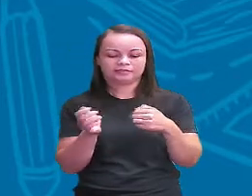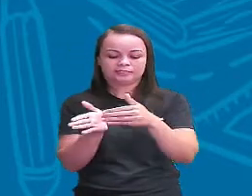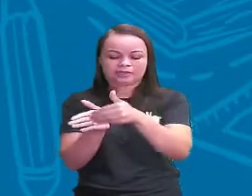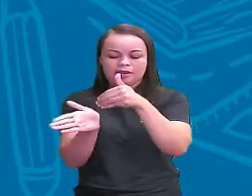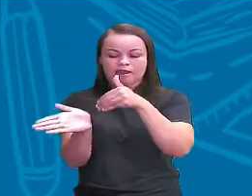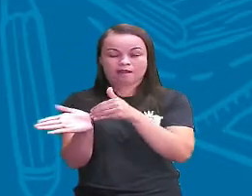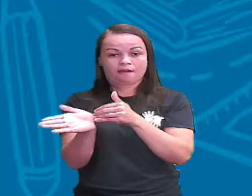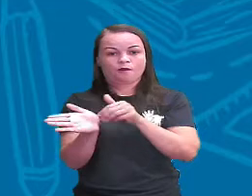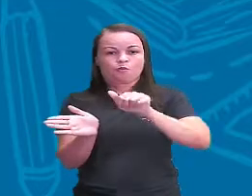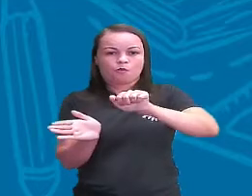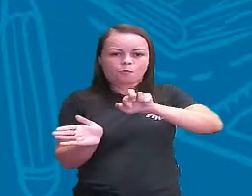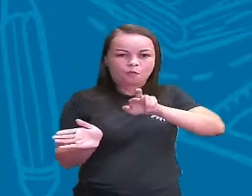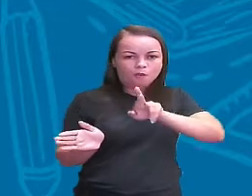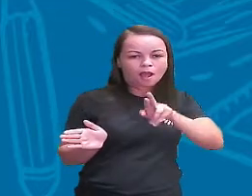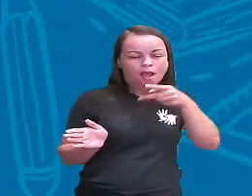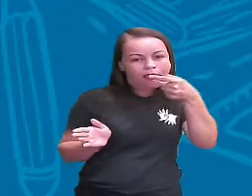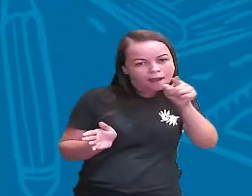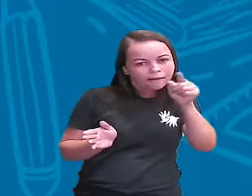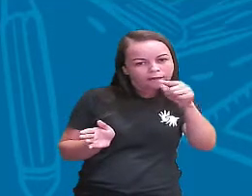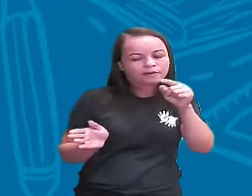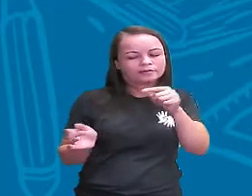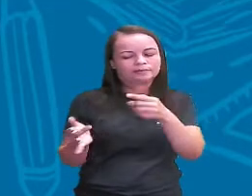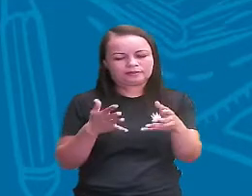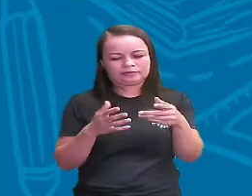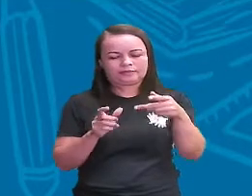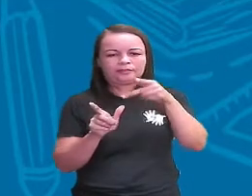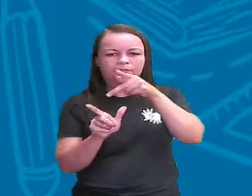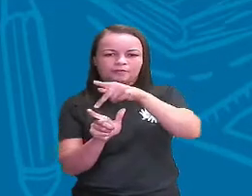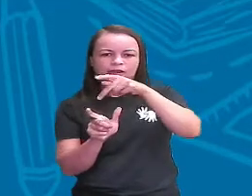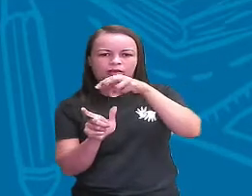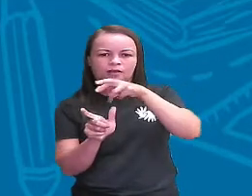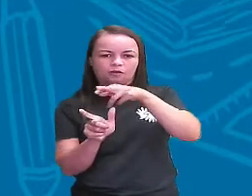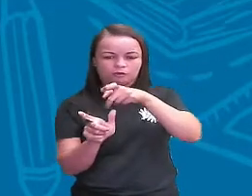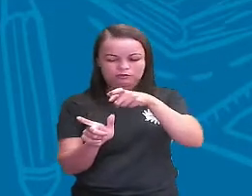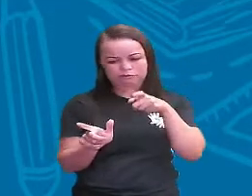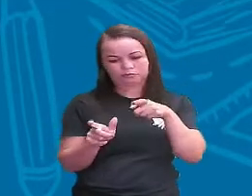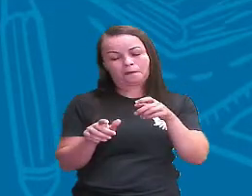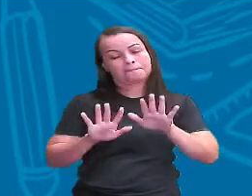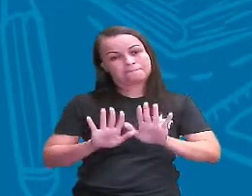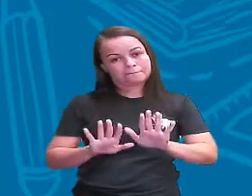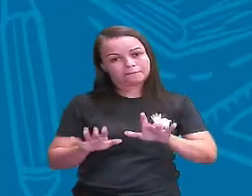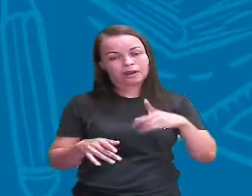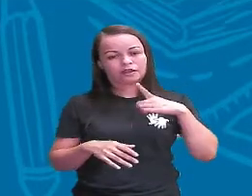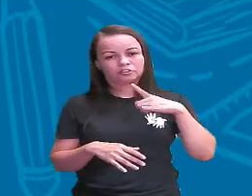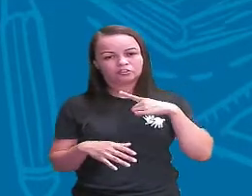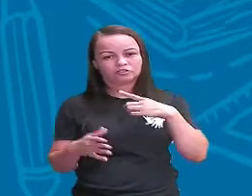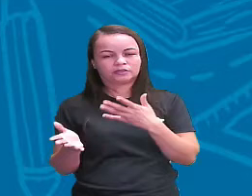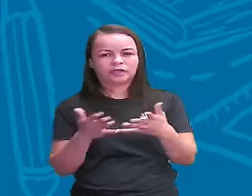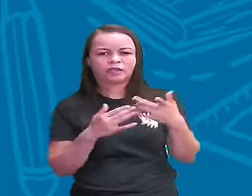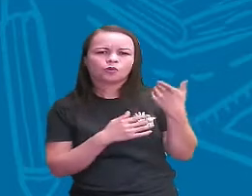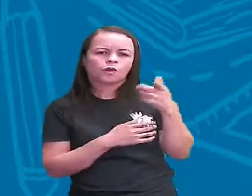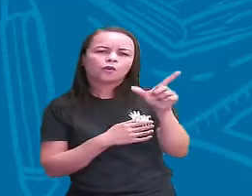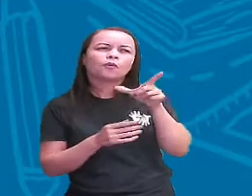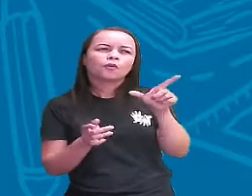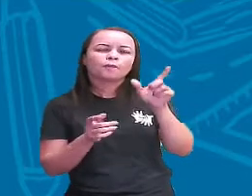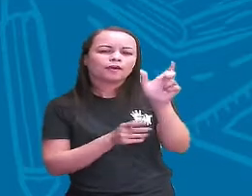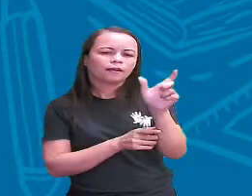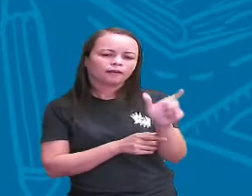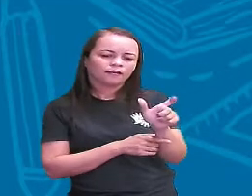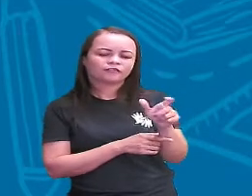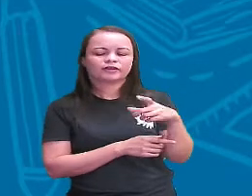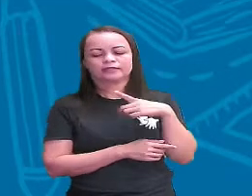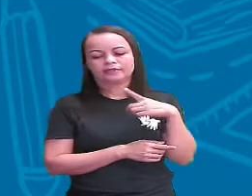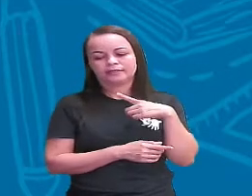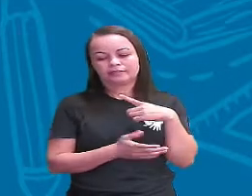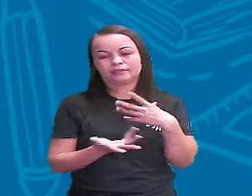ser proparoxítona, tá? Mas existem outras palavras que vai ter acento na